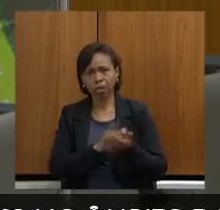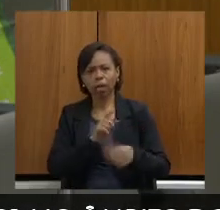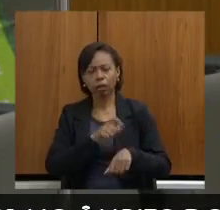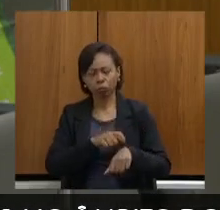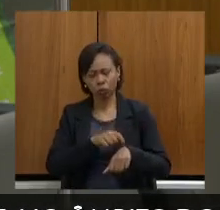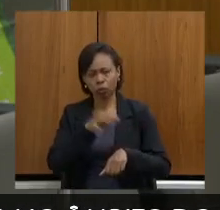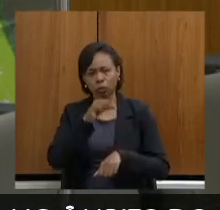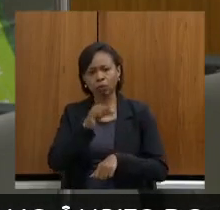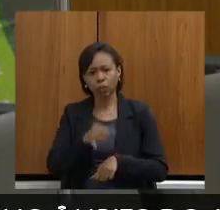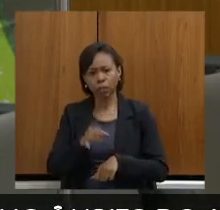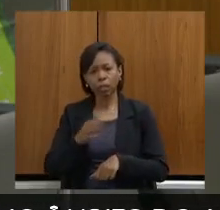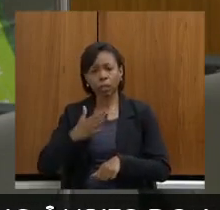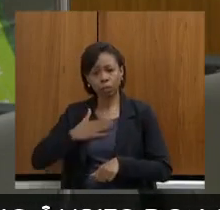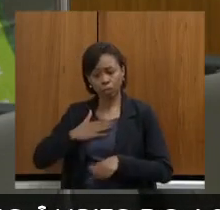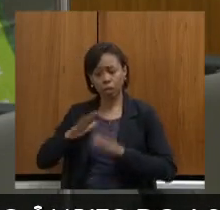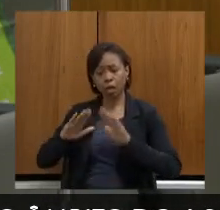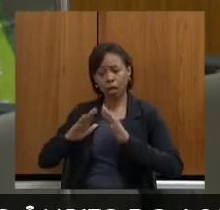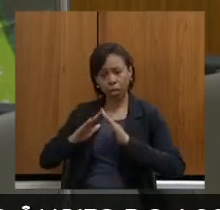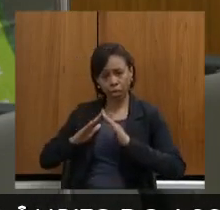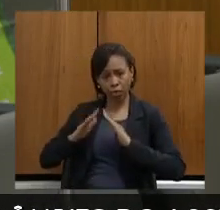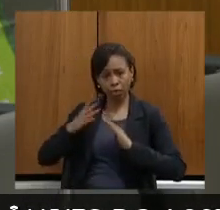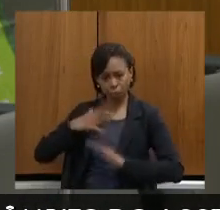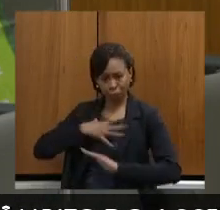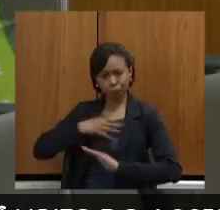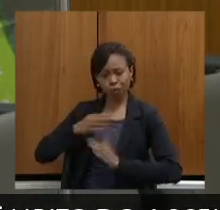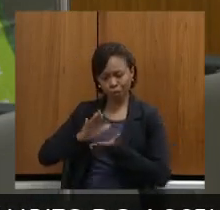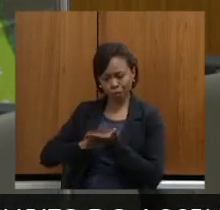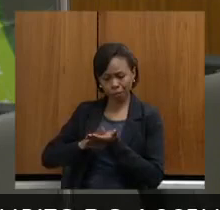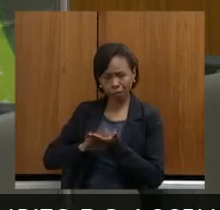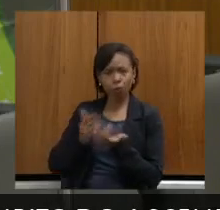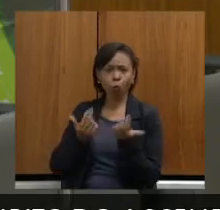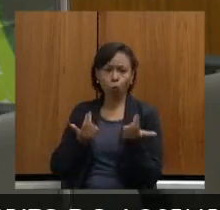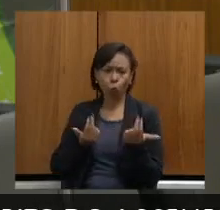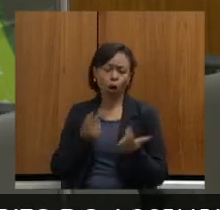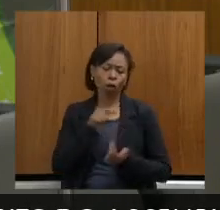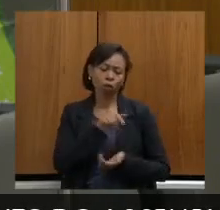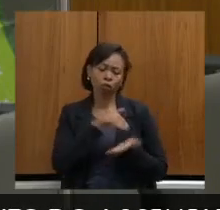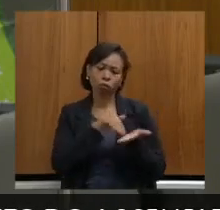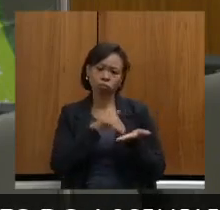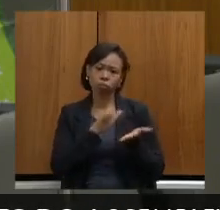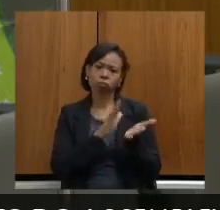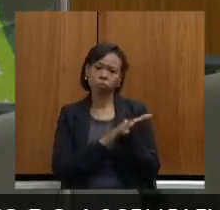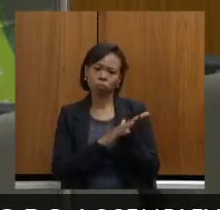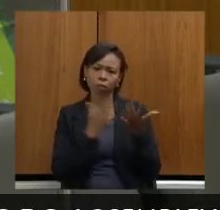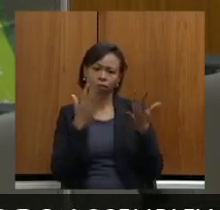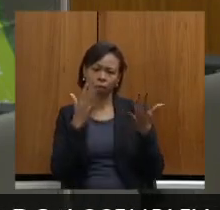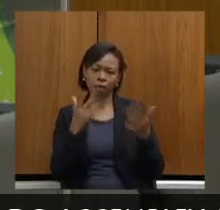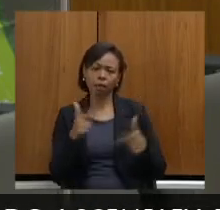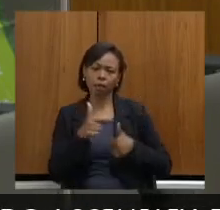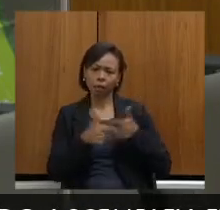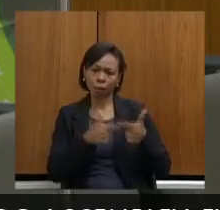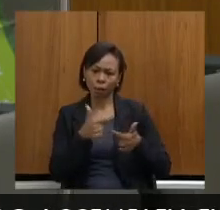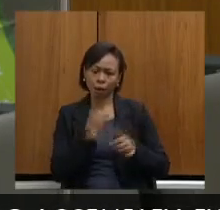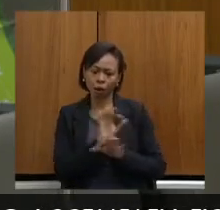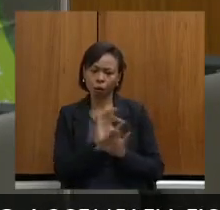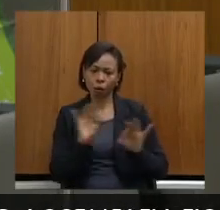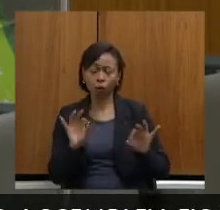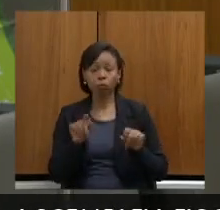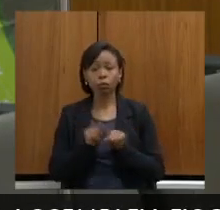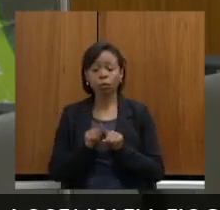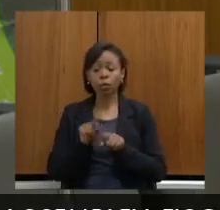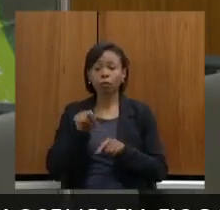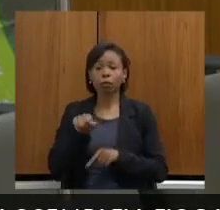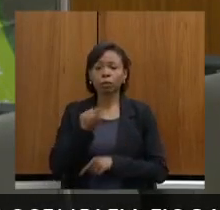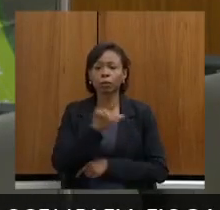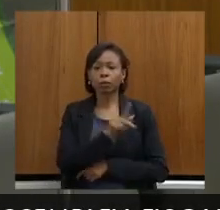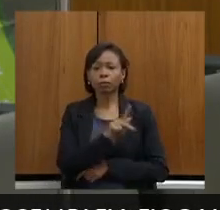parabenizar se como eu fiz a minha casa com a minha filha tô fazendo aqui com com a senhora parabéns pelo belíssimo trabalho eu mais Presidente parabéns pela sua